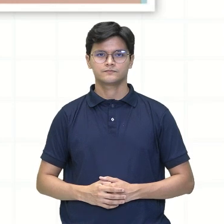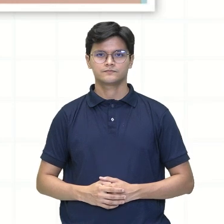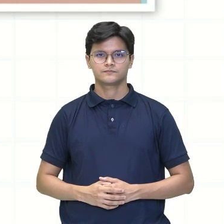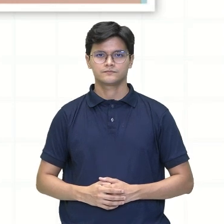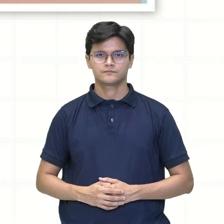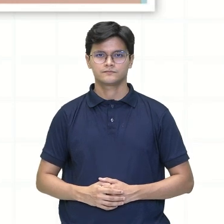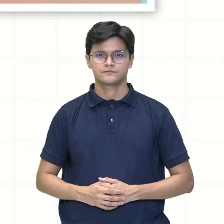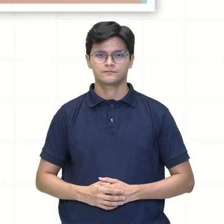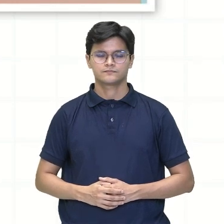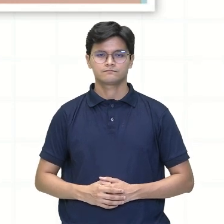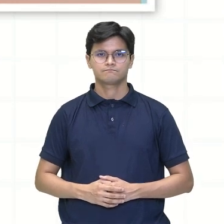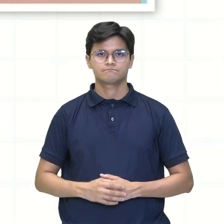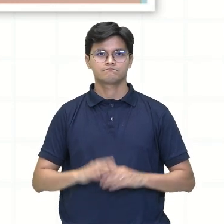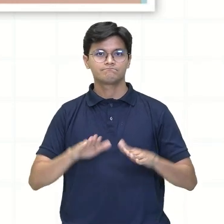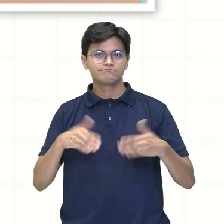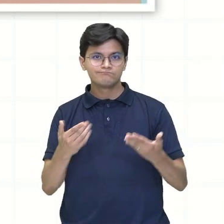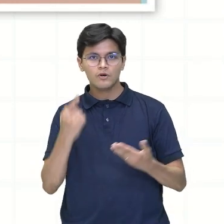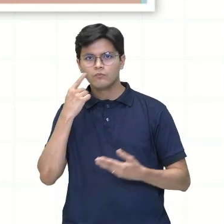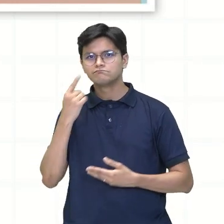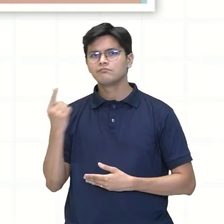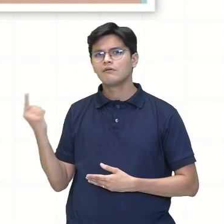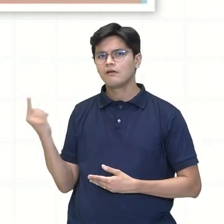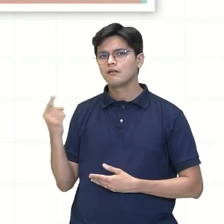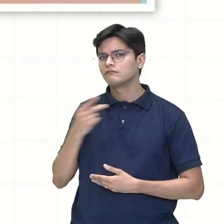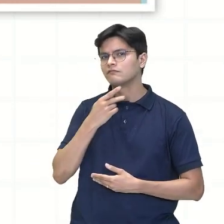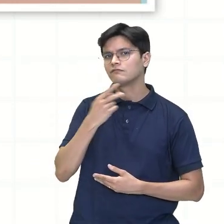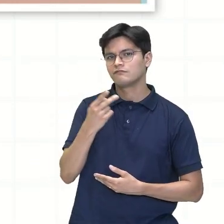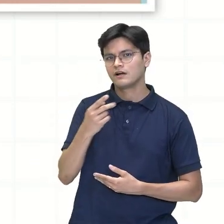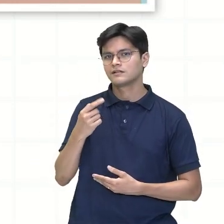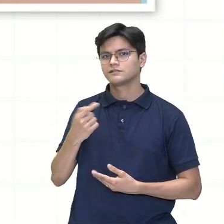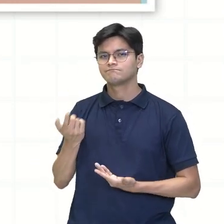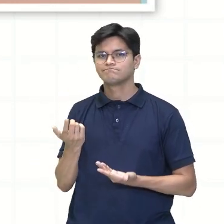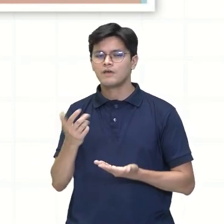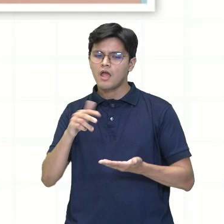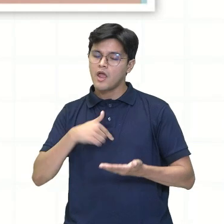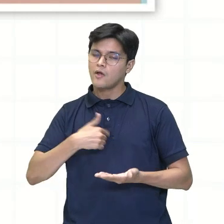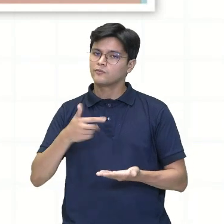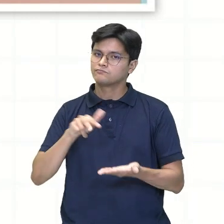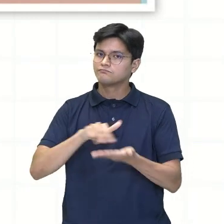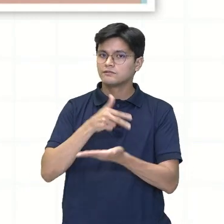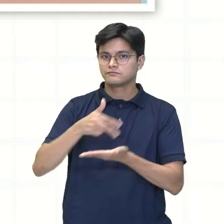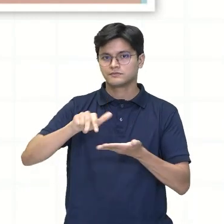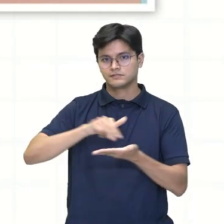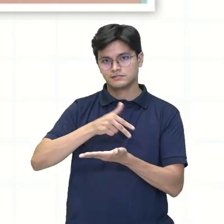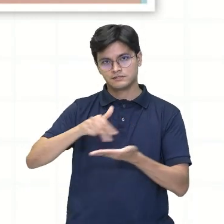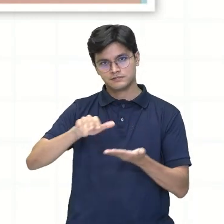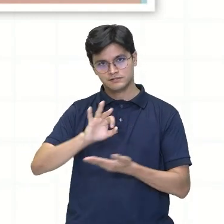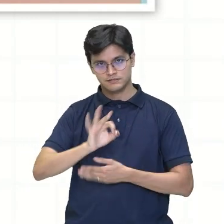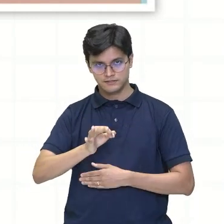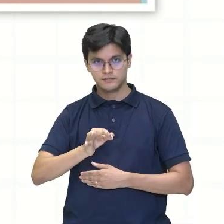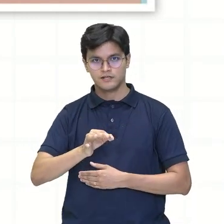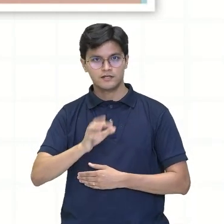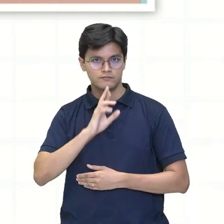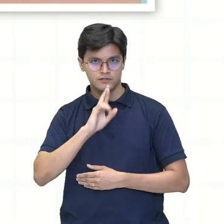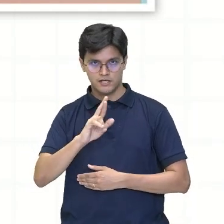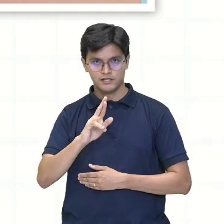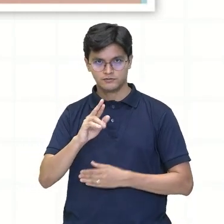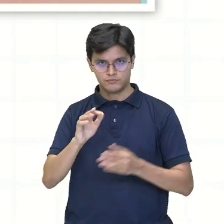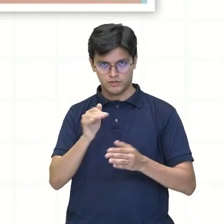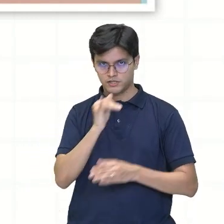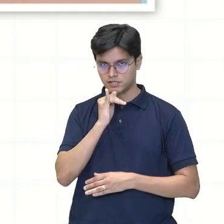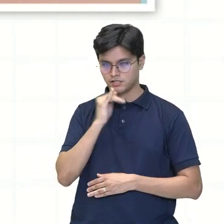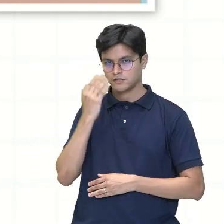danced. Então, ela dançou. As respostas serão assim, tá, pessoal? I danced,